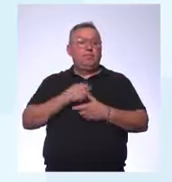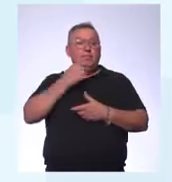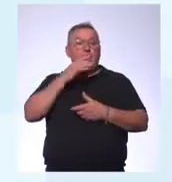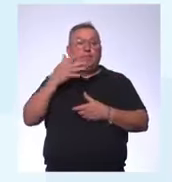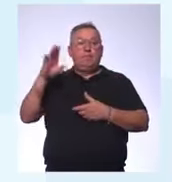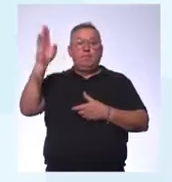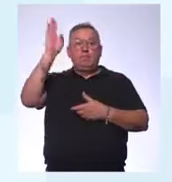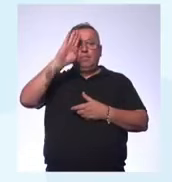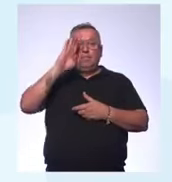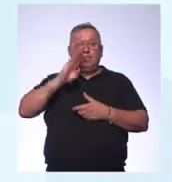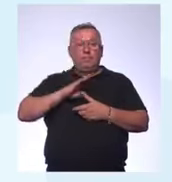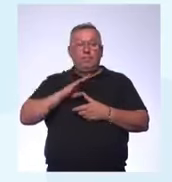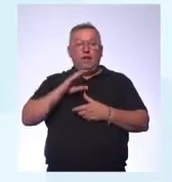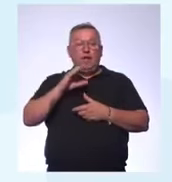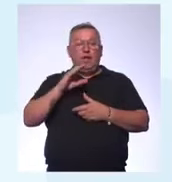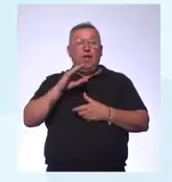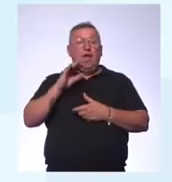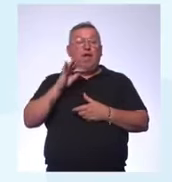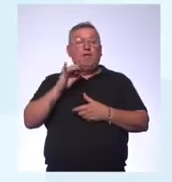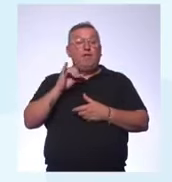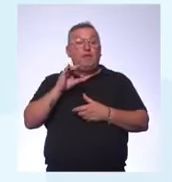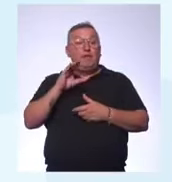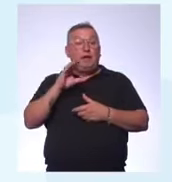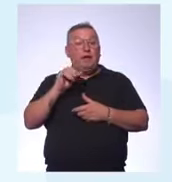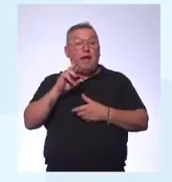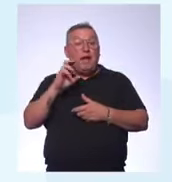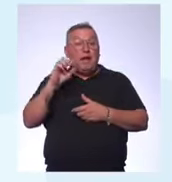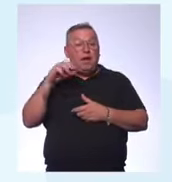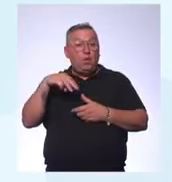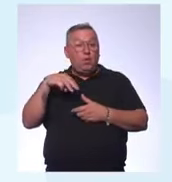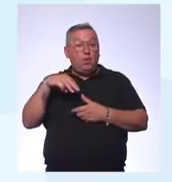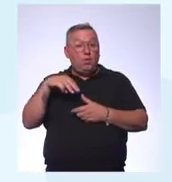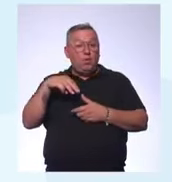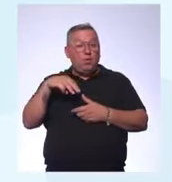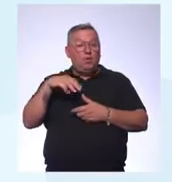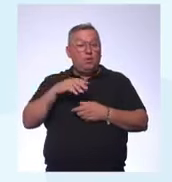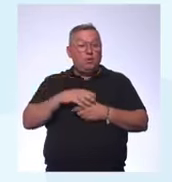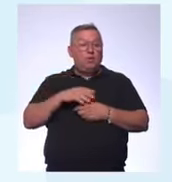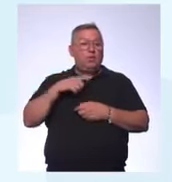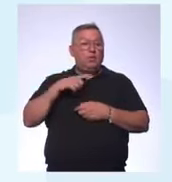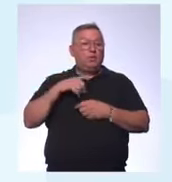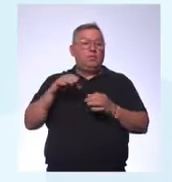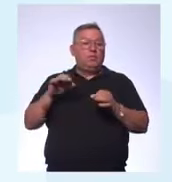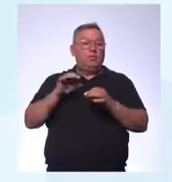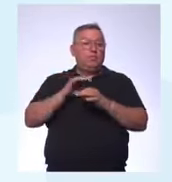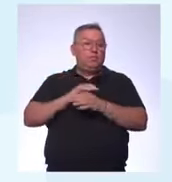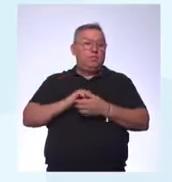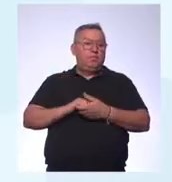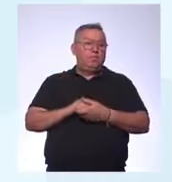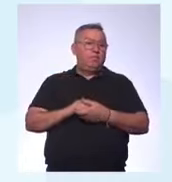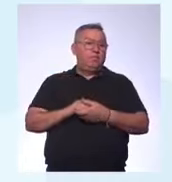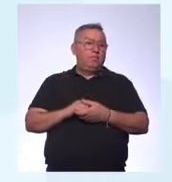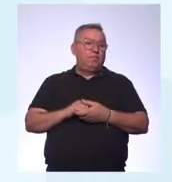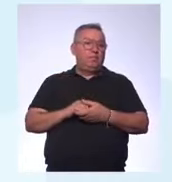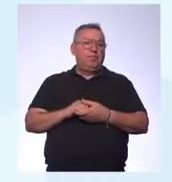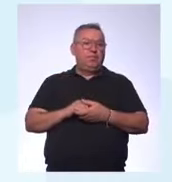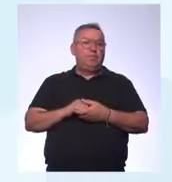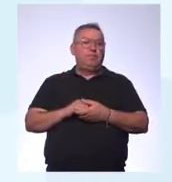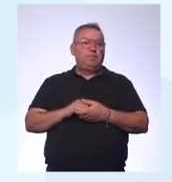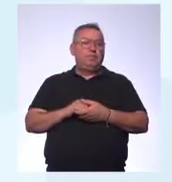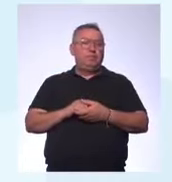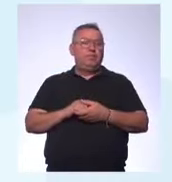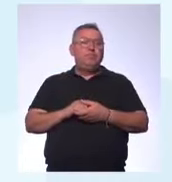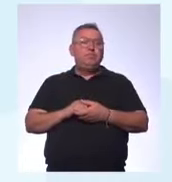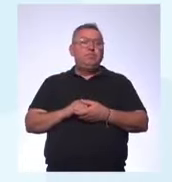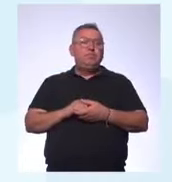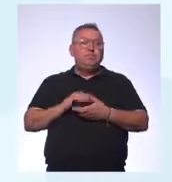brasileiras ficaram, tá? Consertem aí, ficaram lotadas em plena pandemia. Não é ficam, ficaram lotadas em plena